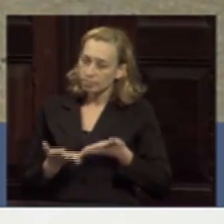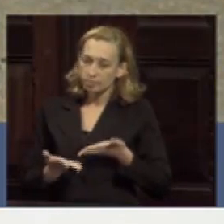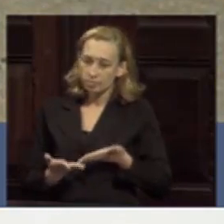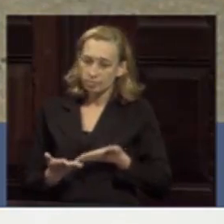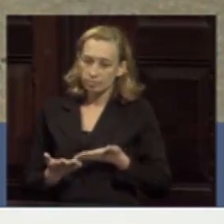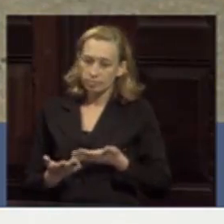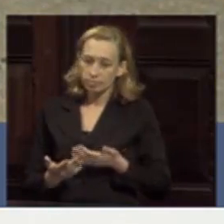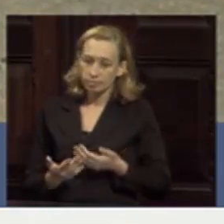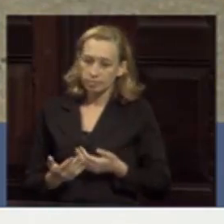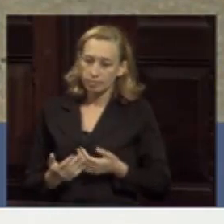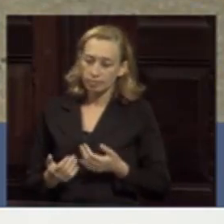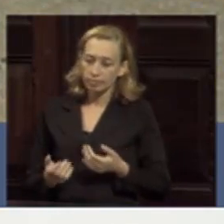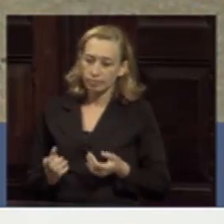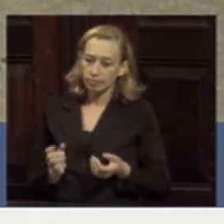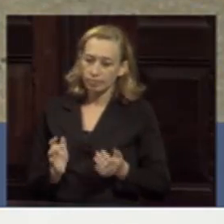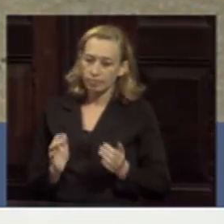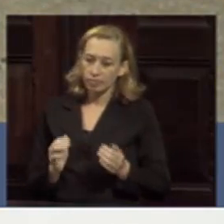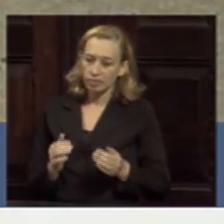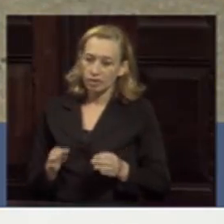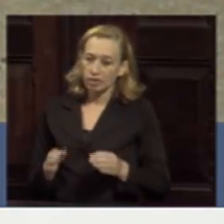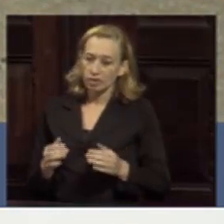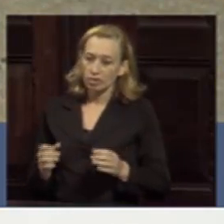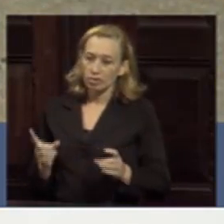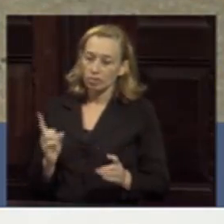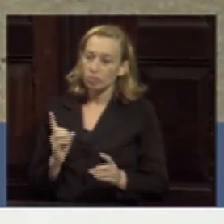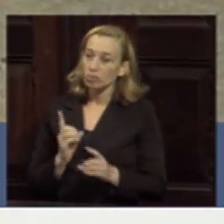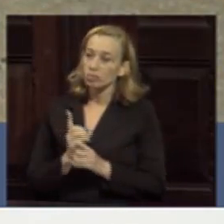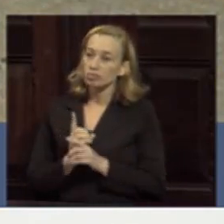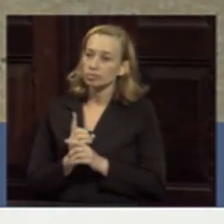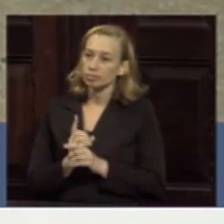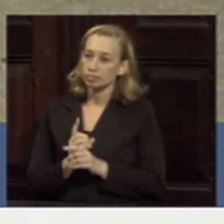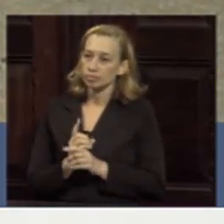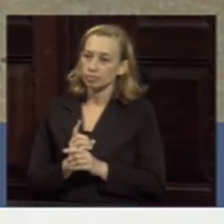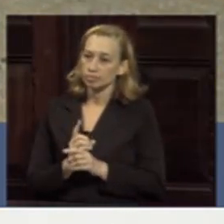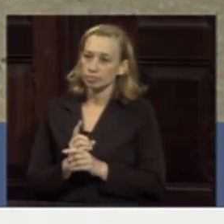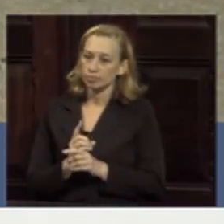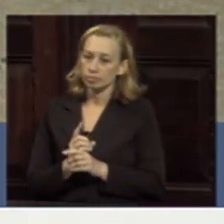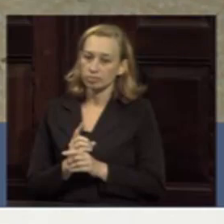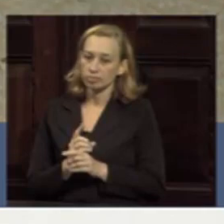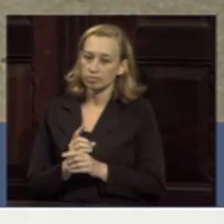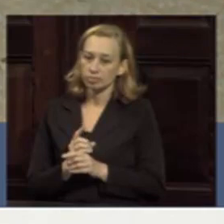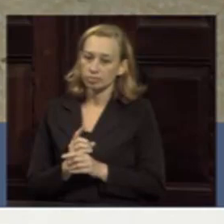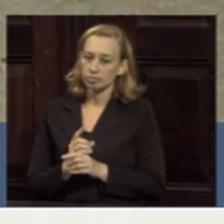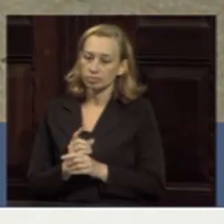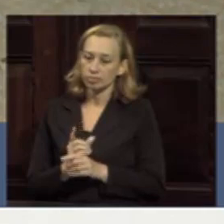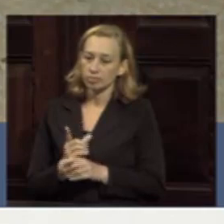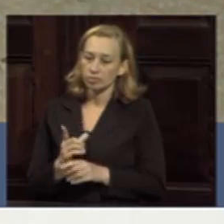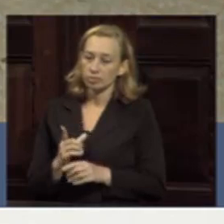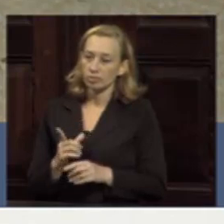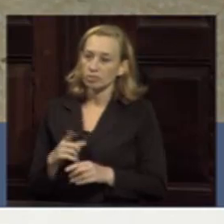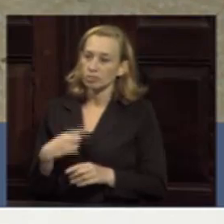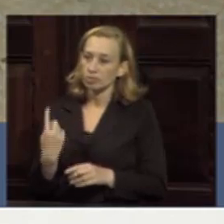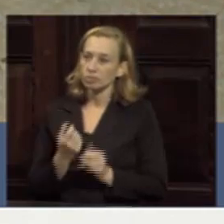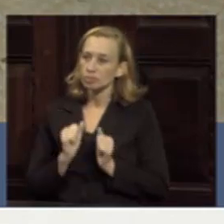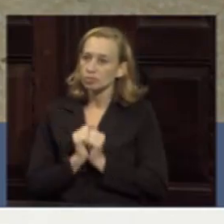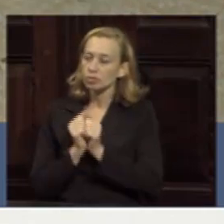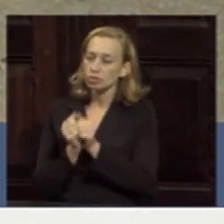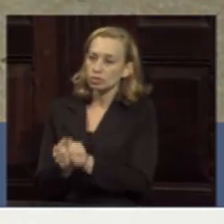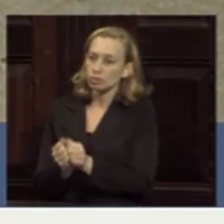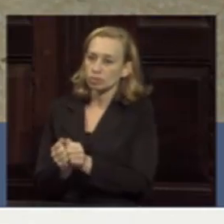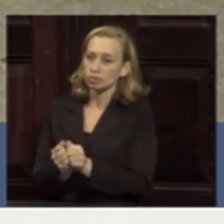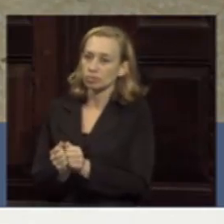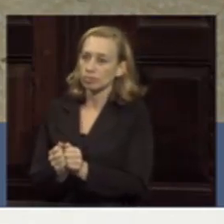sentido de uma aproximação com a FASP do doutor Carlos Henrique Junto, para que possam caminhar todos juntos em